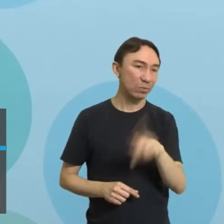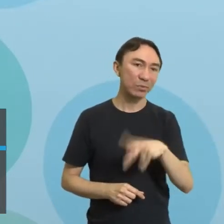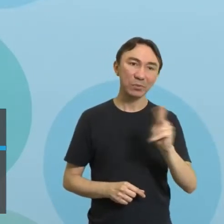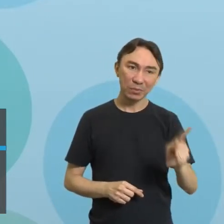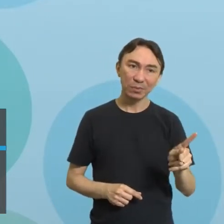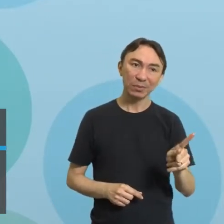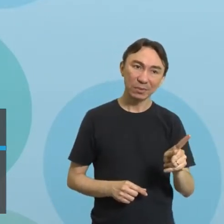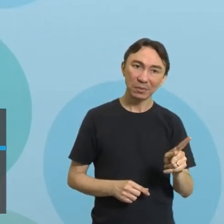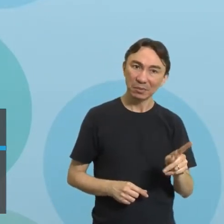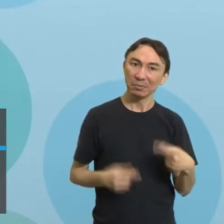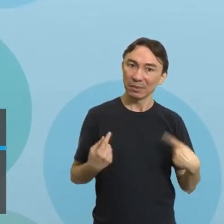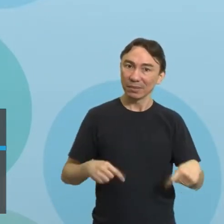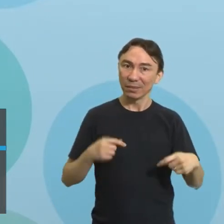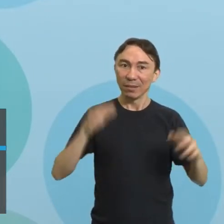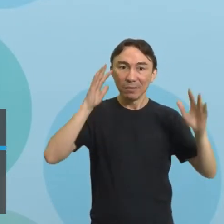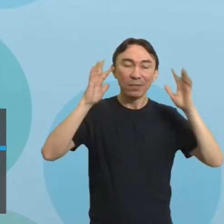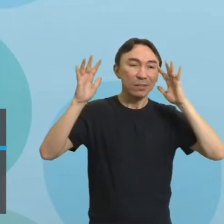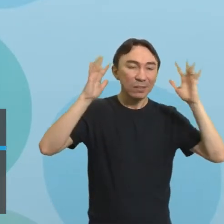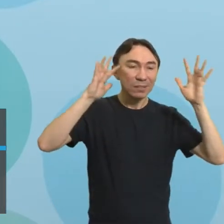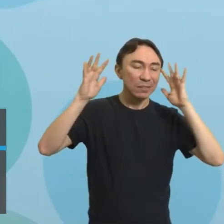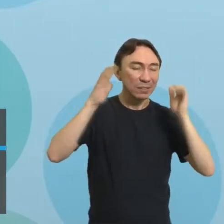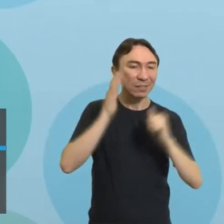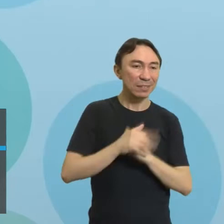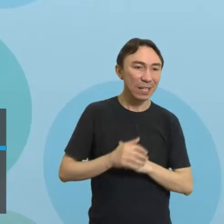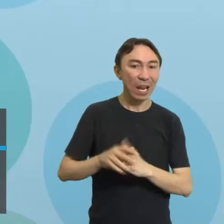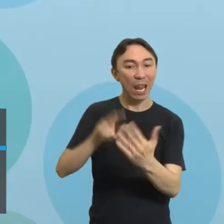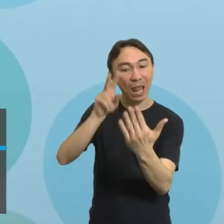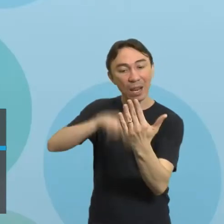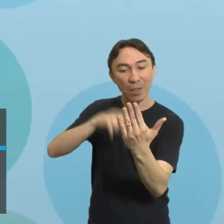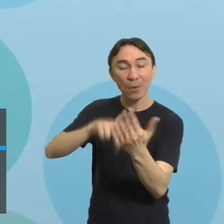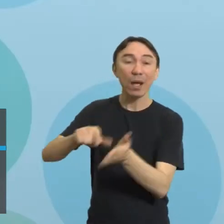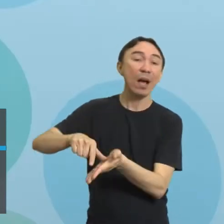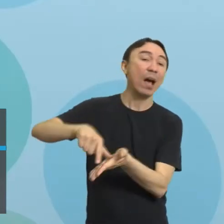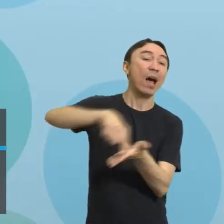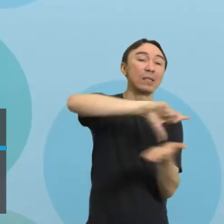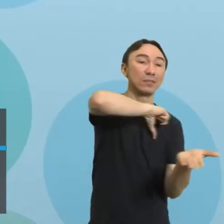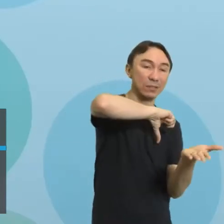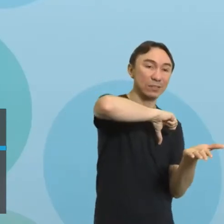sobre esse momento, né, a antecipação ou a predição.